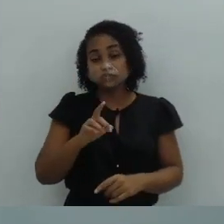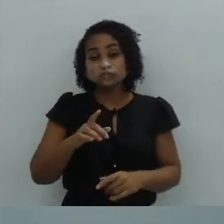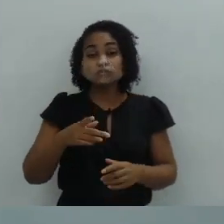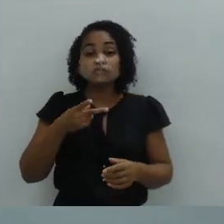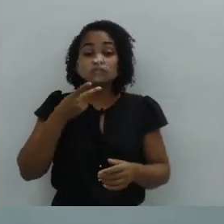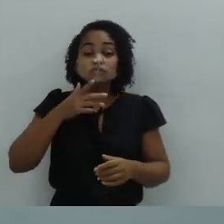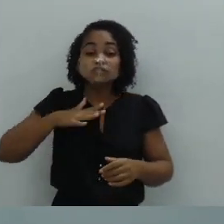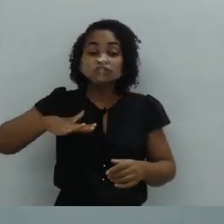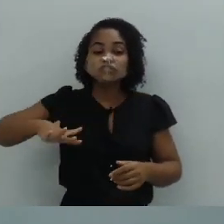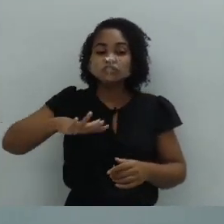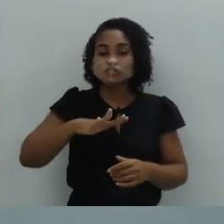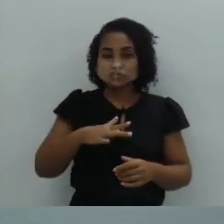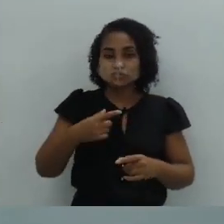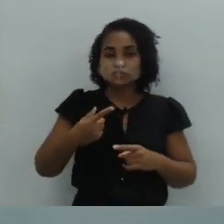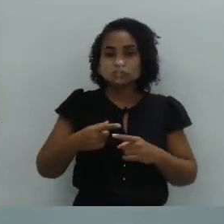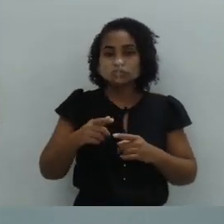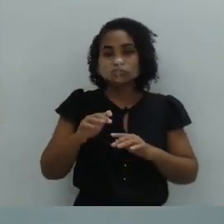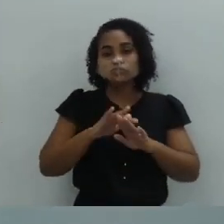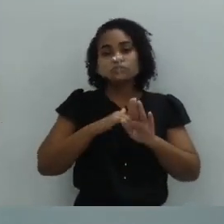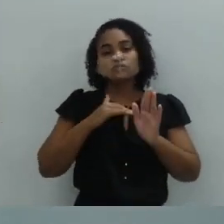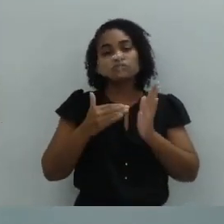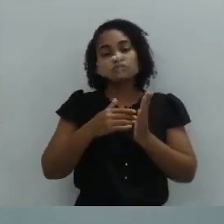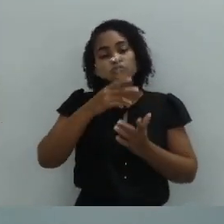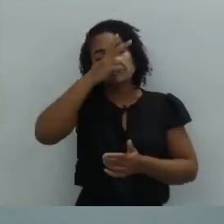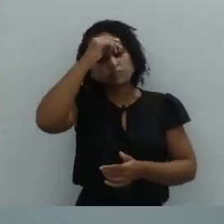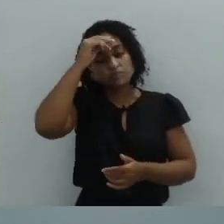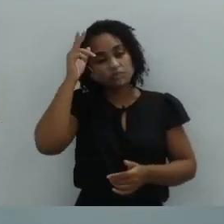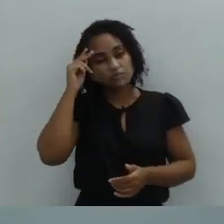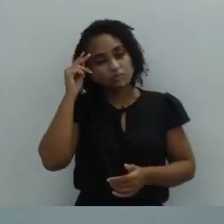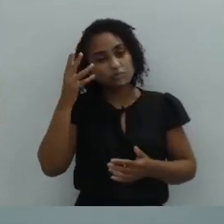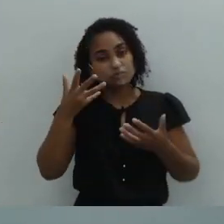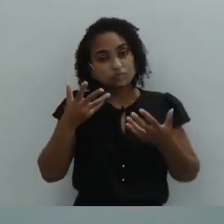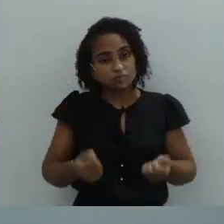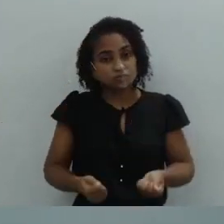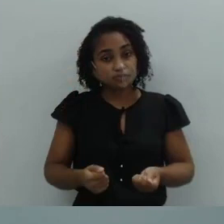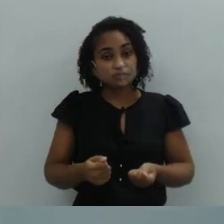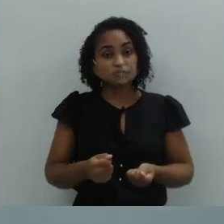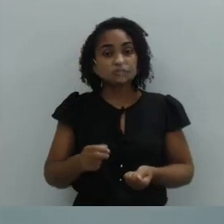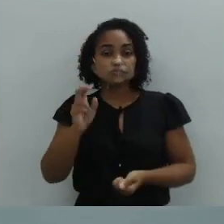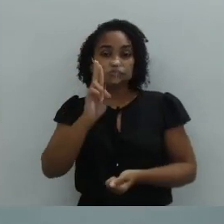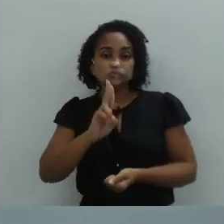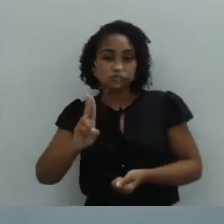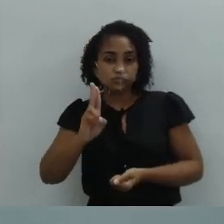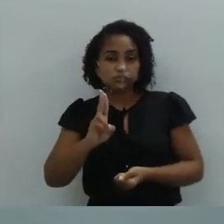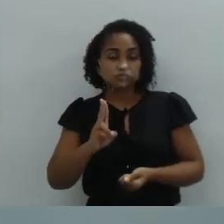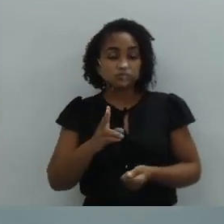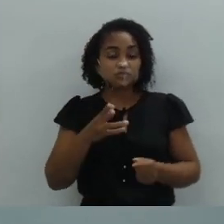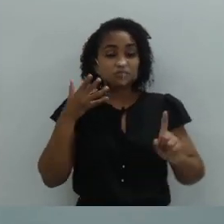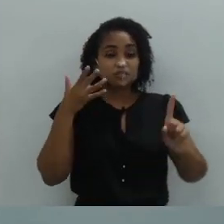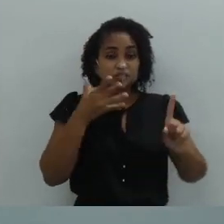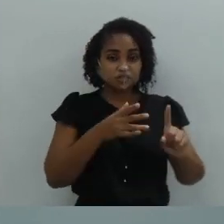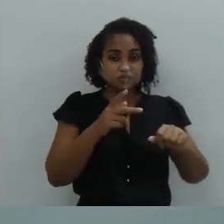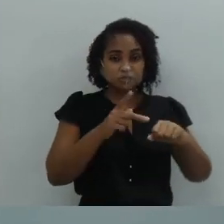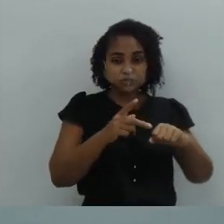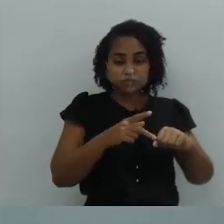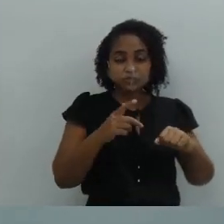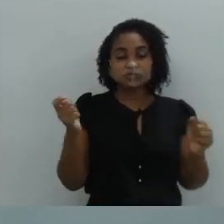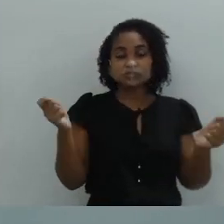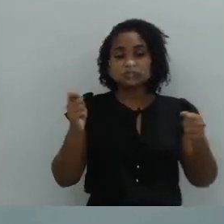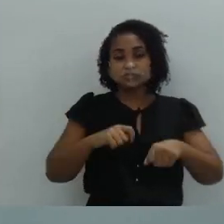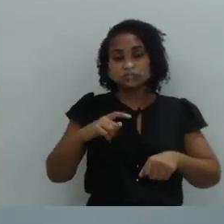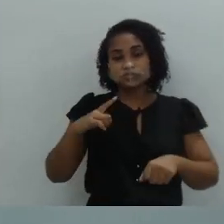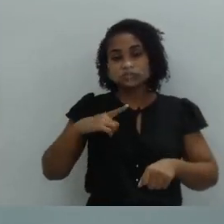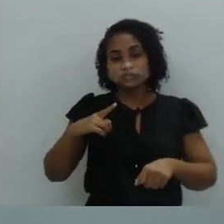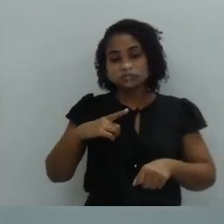falar de forma genérica a todos os prefeitos. Então vamos lá. A gente vai utilizar o pronome de tratamento e a gente